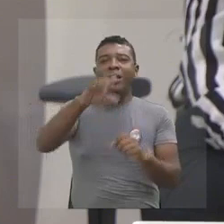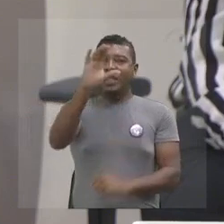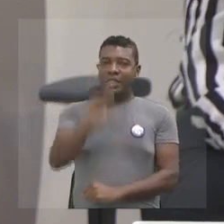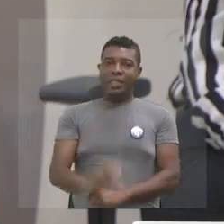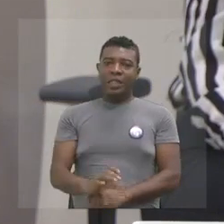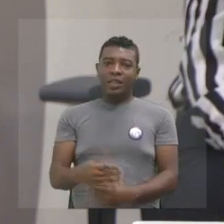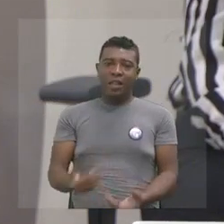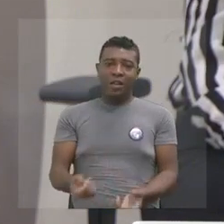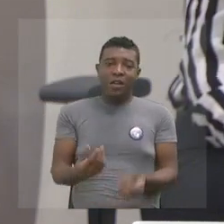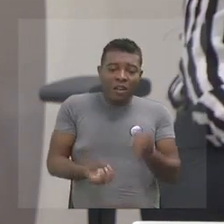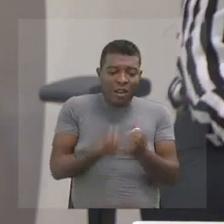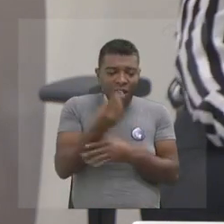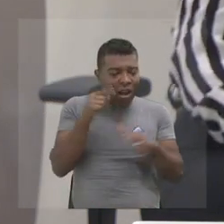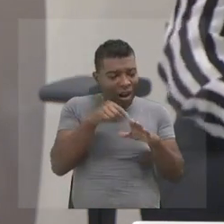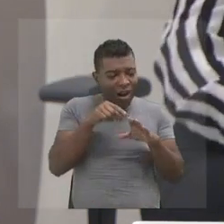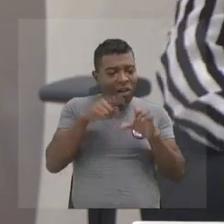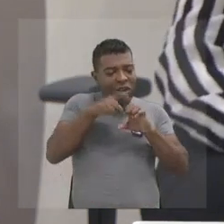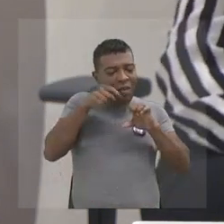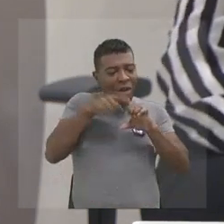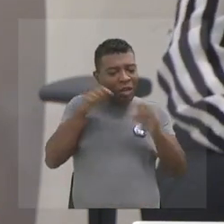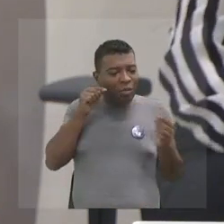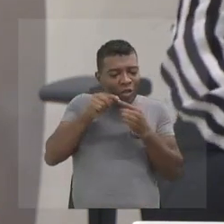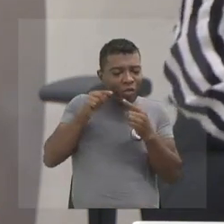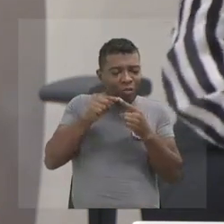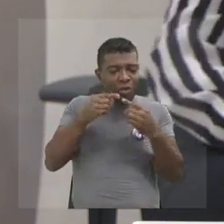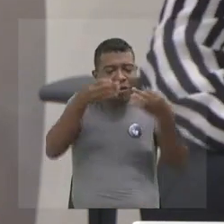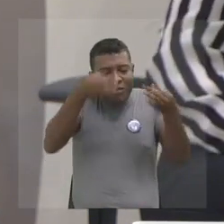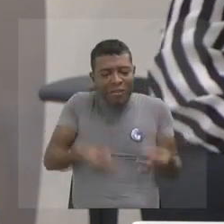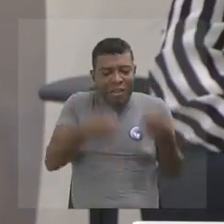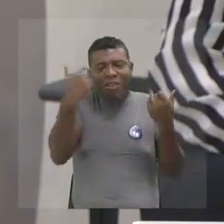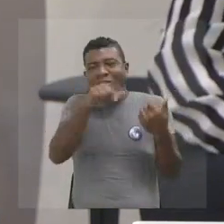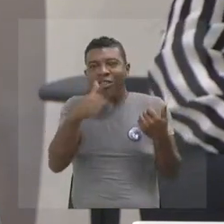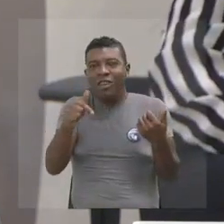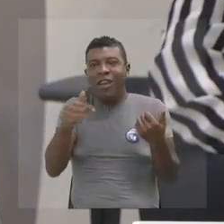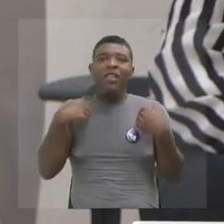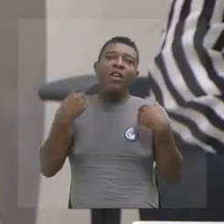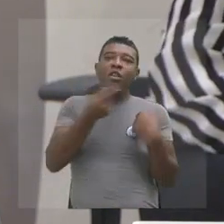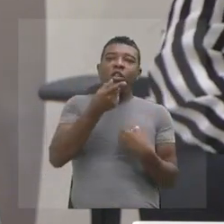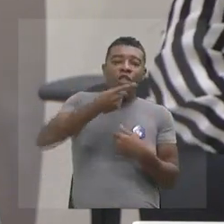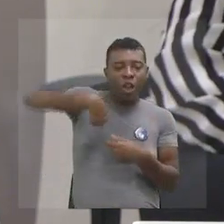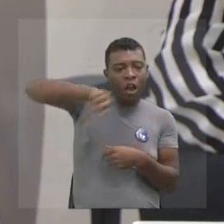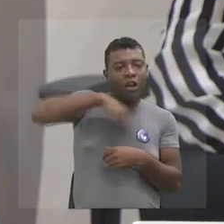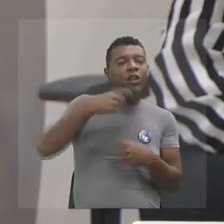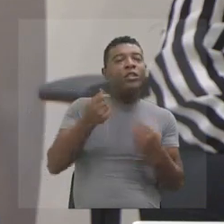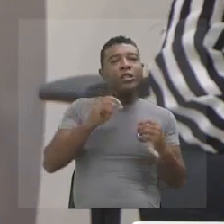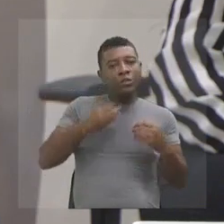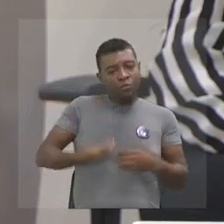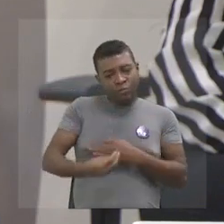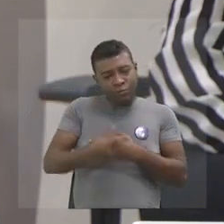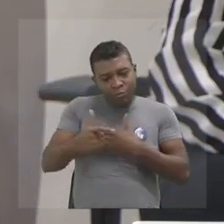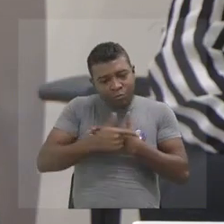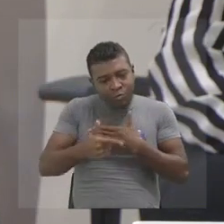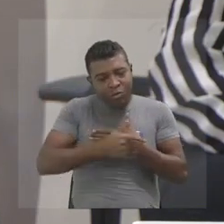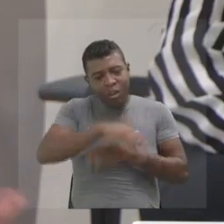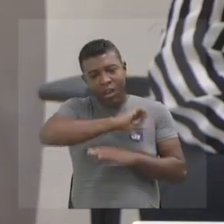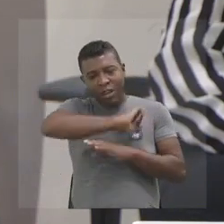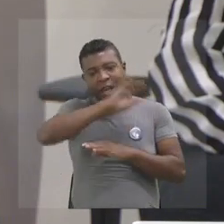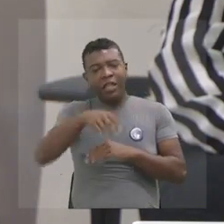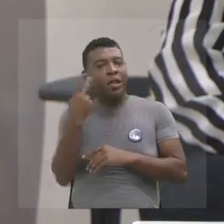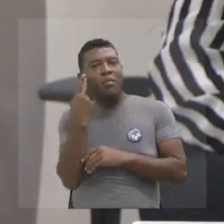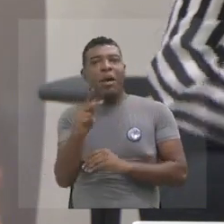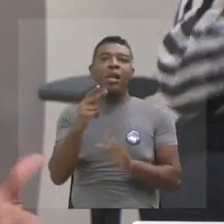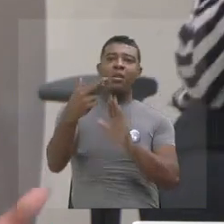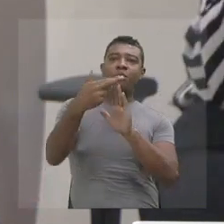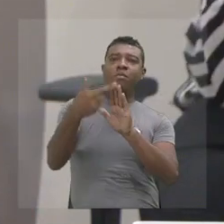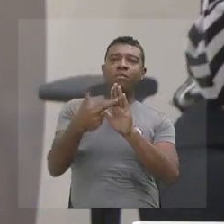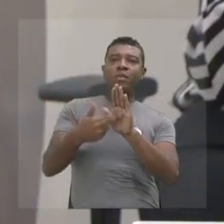irregular mantê-lo na regularidade a nossa função é trazer para regularidade e por Óbvio é deputada em